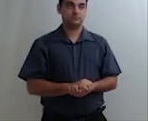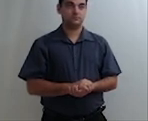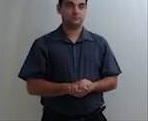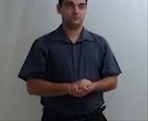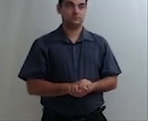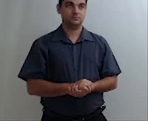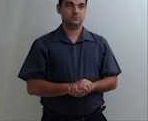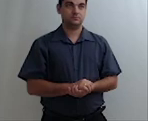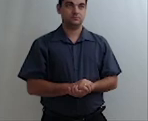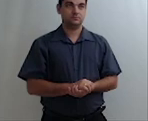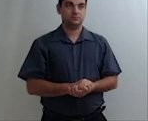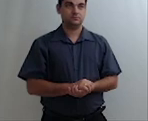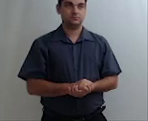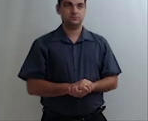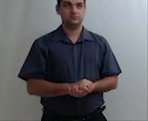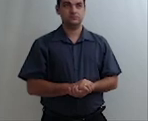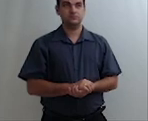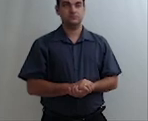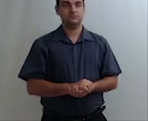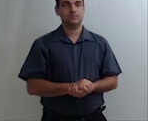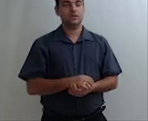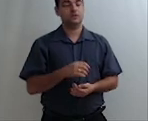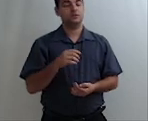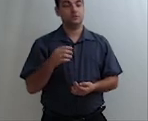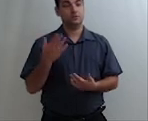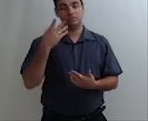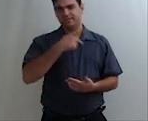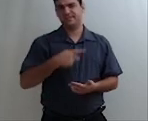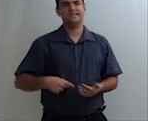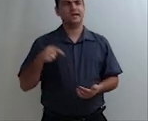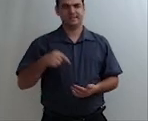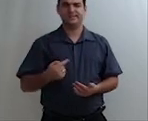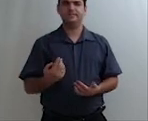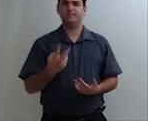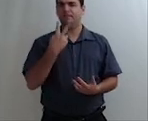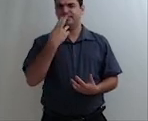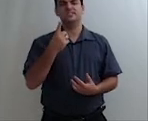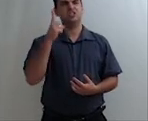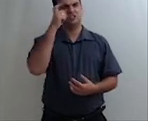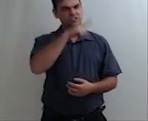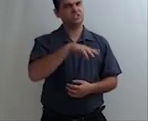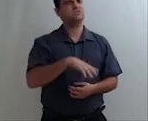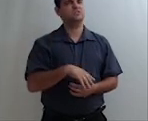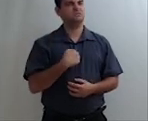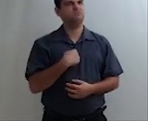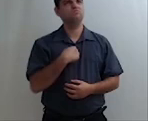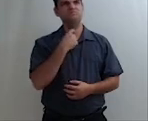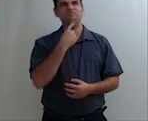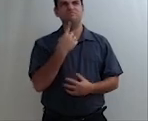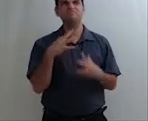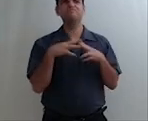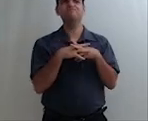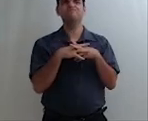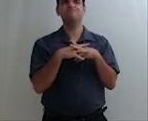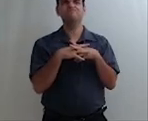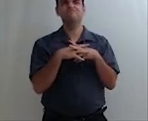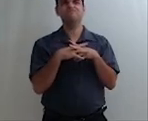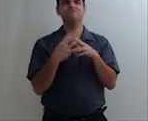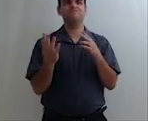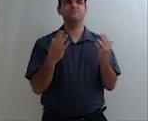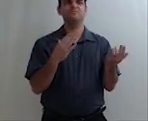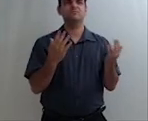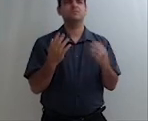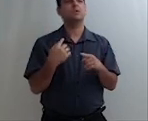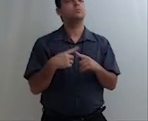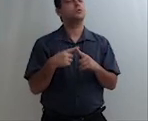Rogério Presidente realmente o caso é daqueles que nos colocam uma certa dúvida né porqueo você dis Ministro